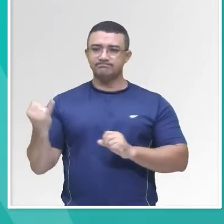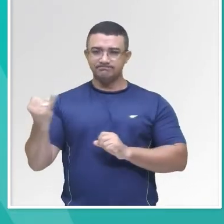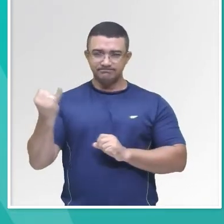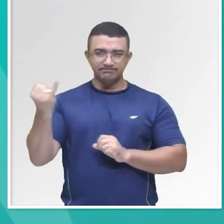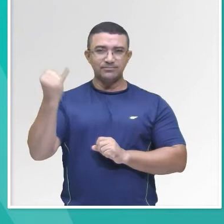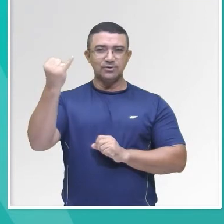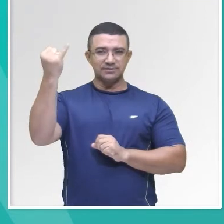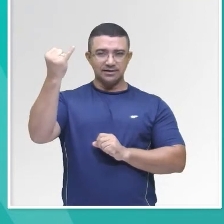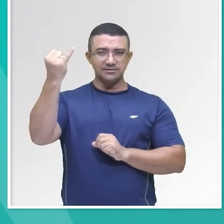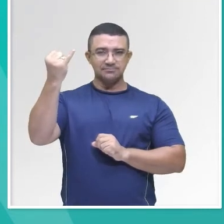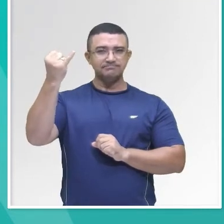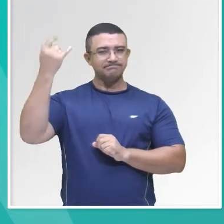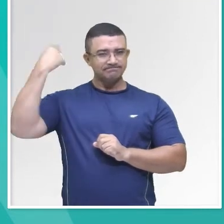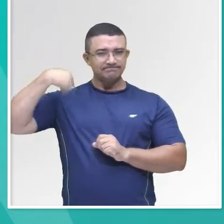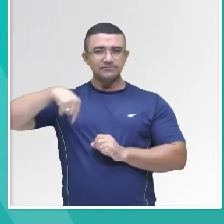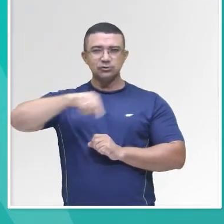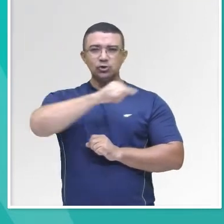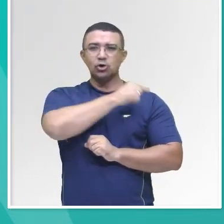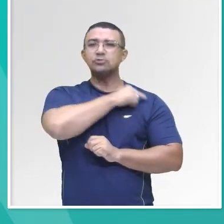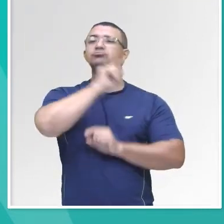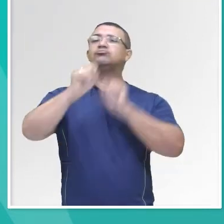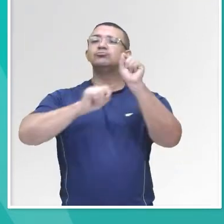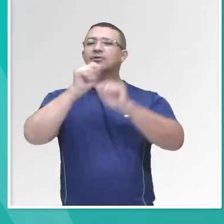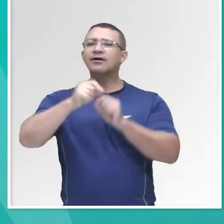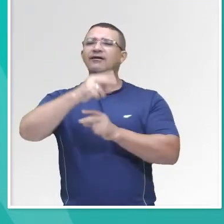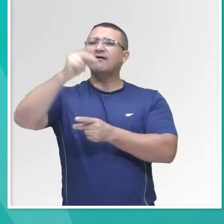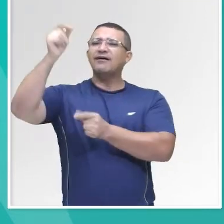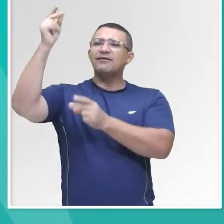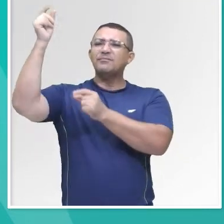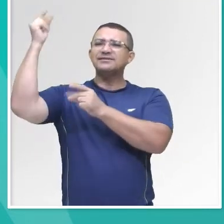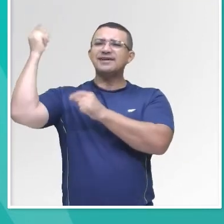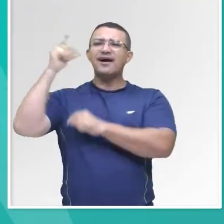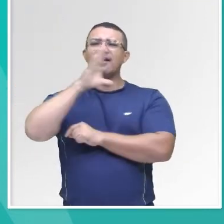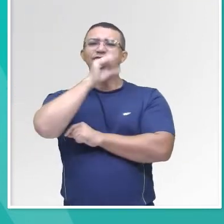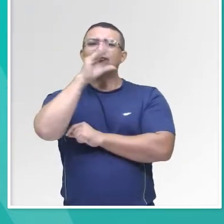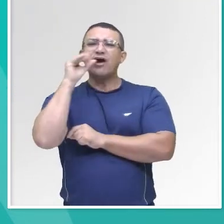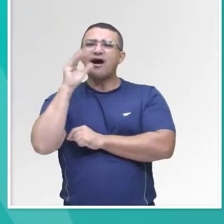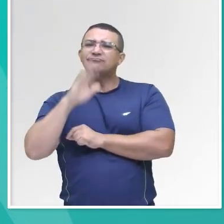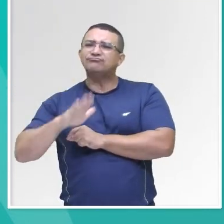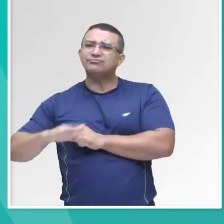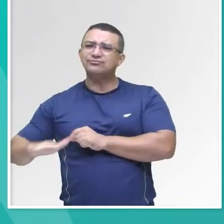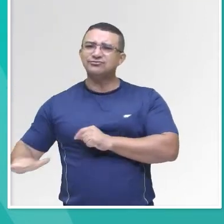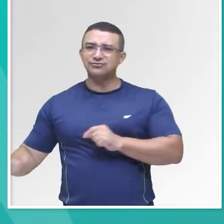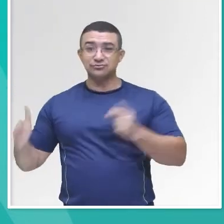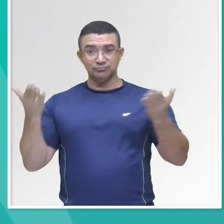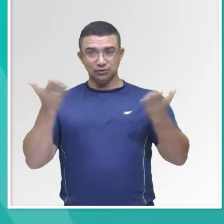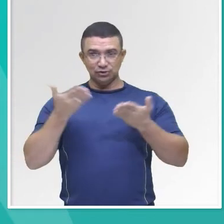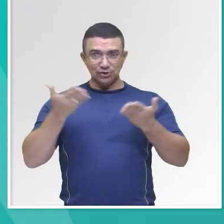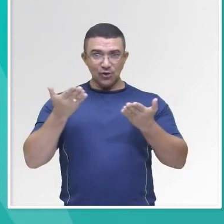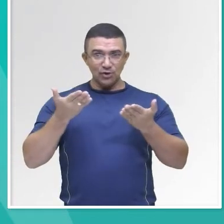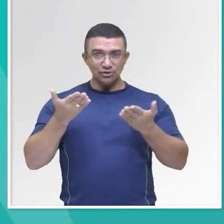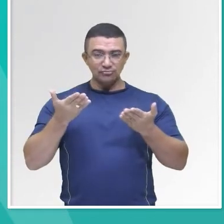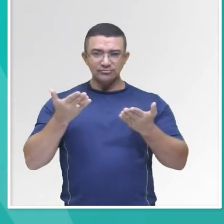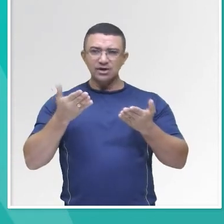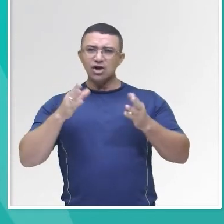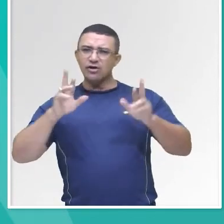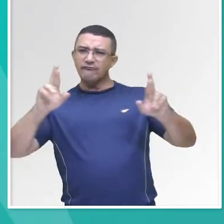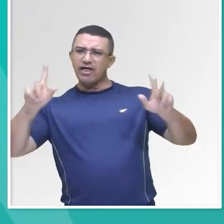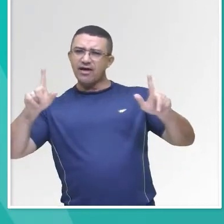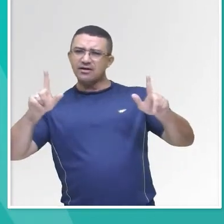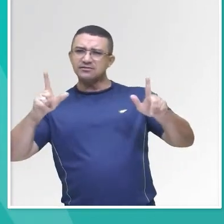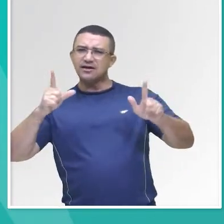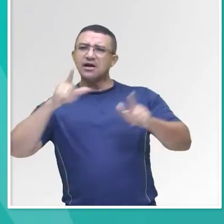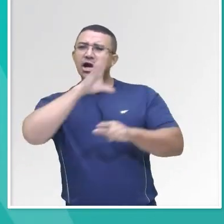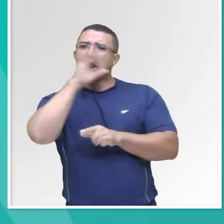para nós, que é a infância de antigamente e a infância de hoje, tá certo? Então,